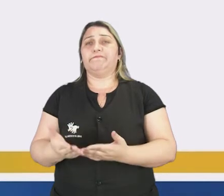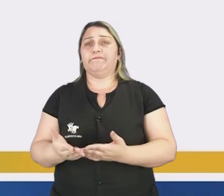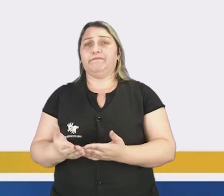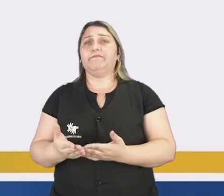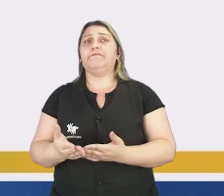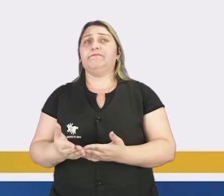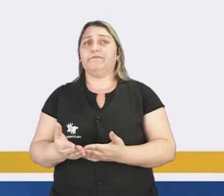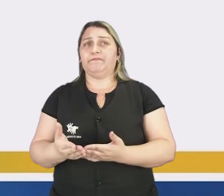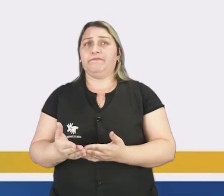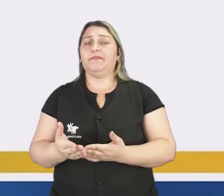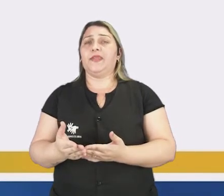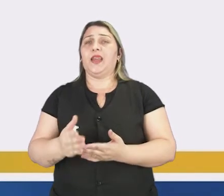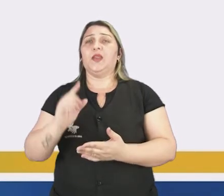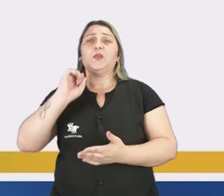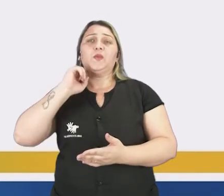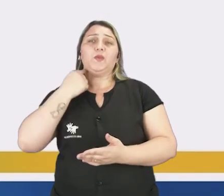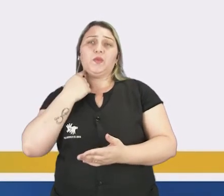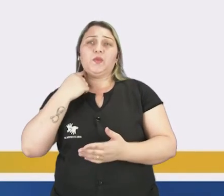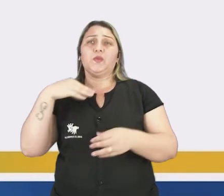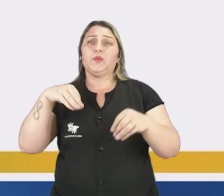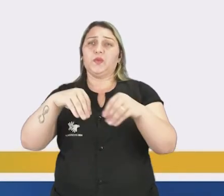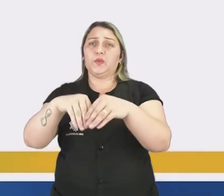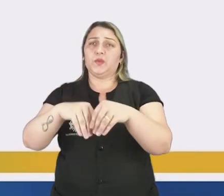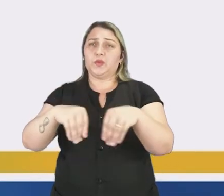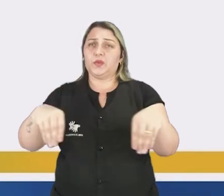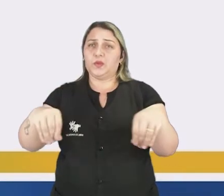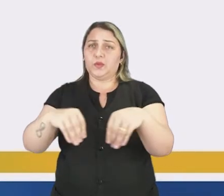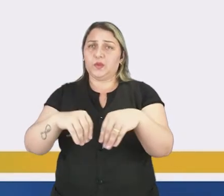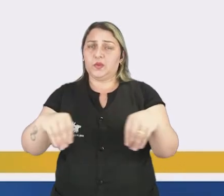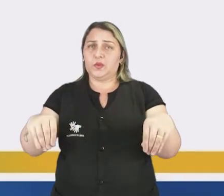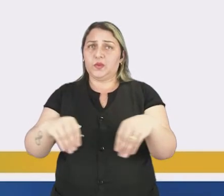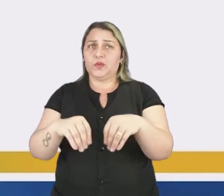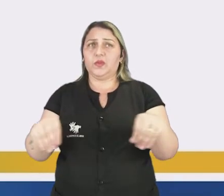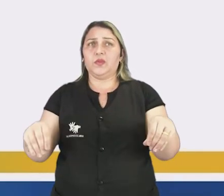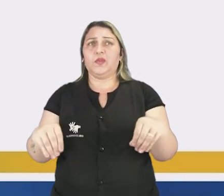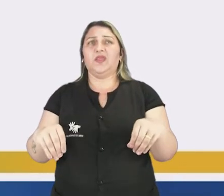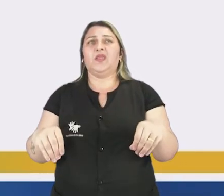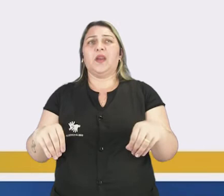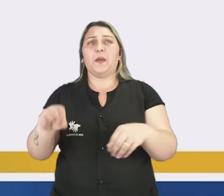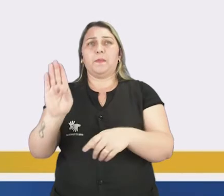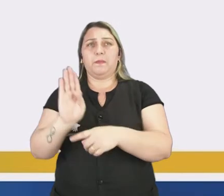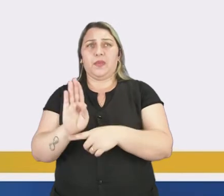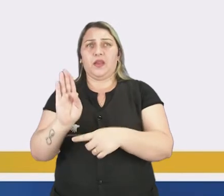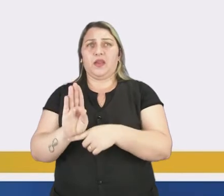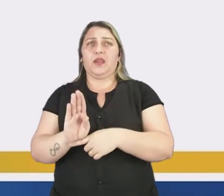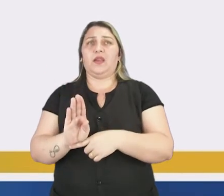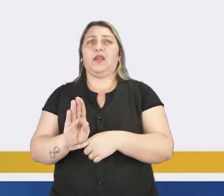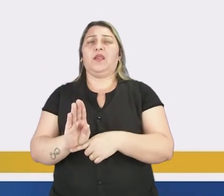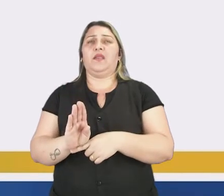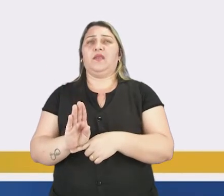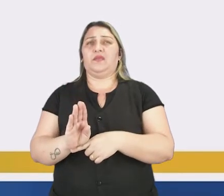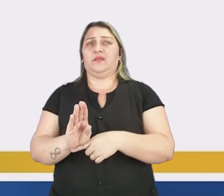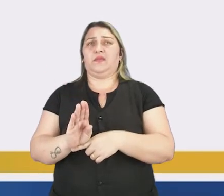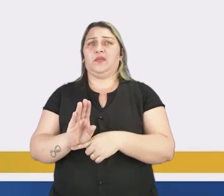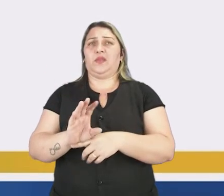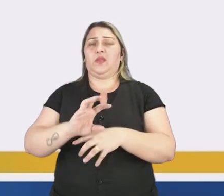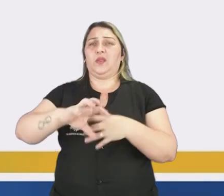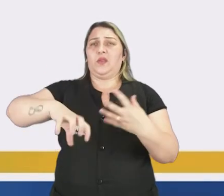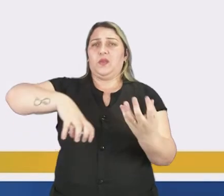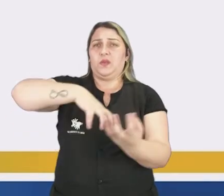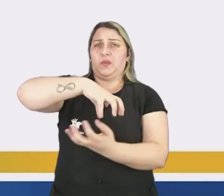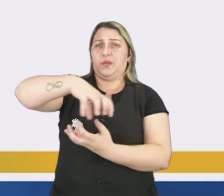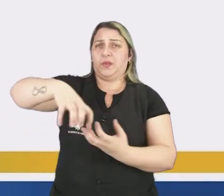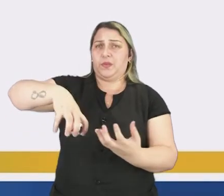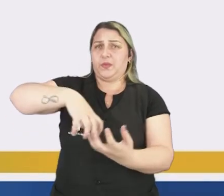sim contamina, sim, mas não é a nossa questão. Produz efeitos perversos nos ecossistemas? Sim.